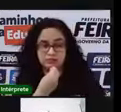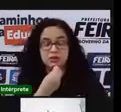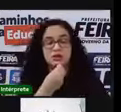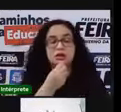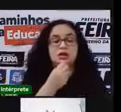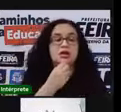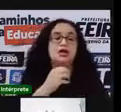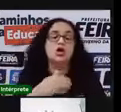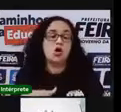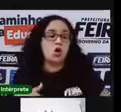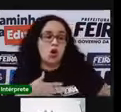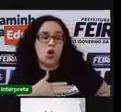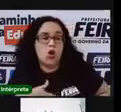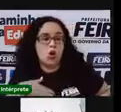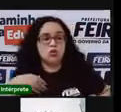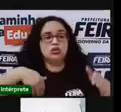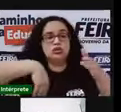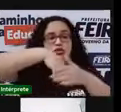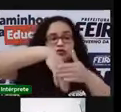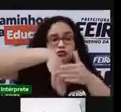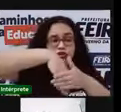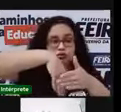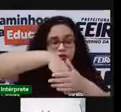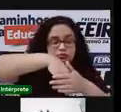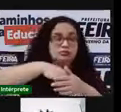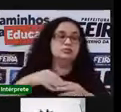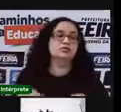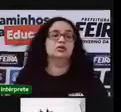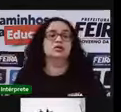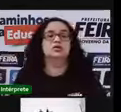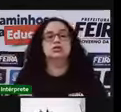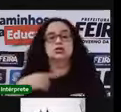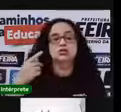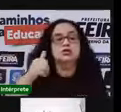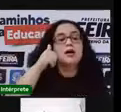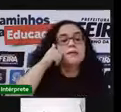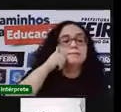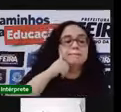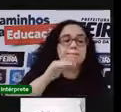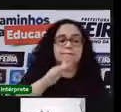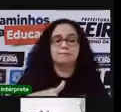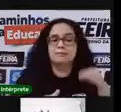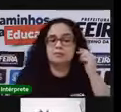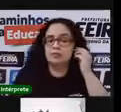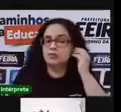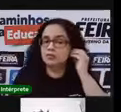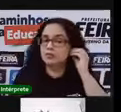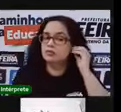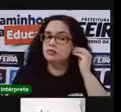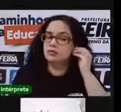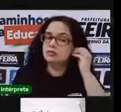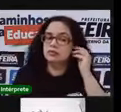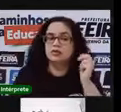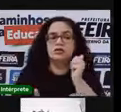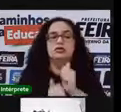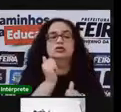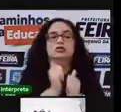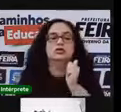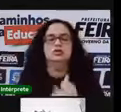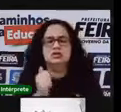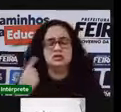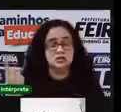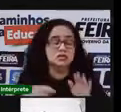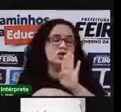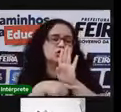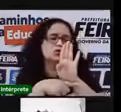Jogam, praticam mais o futebol do que nós, meninas. Então, meninos, lá no futebol, a gente está sendo